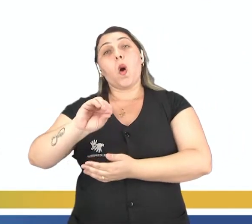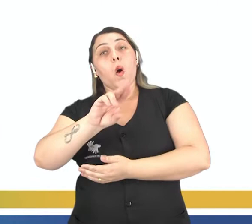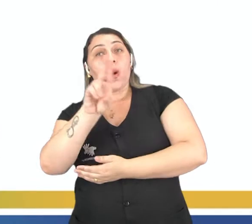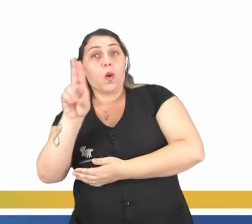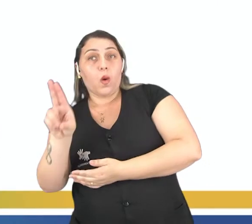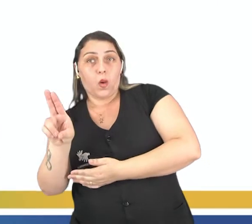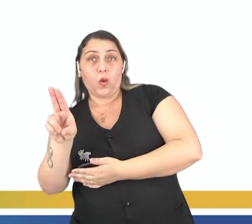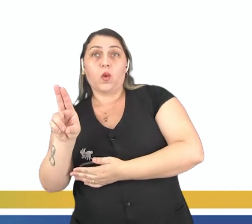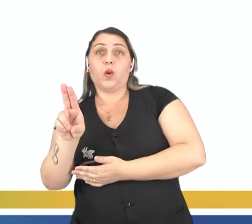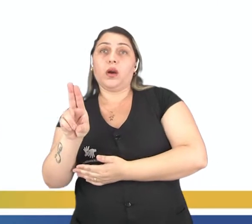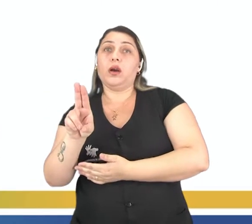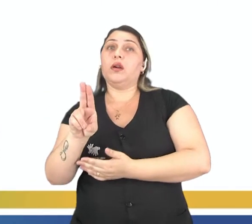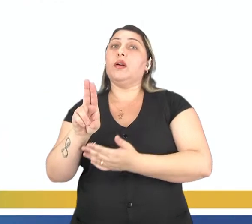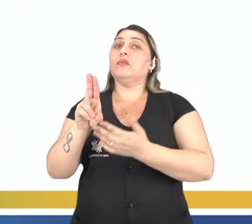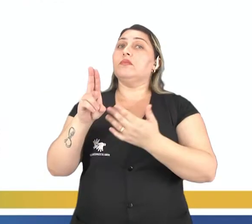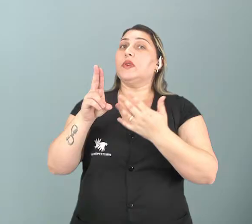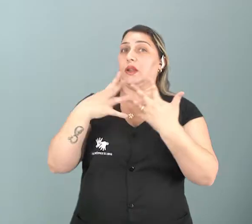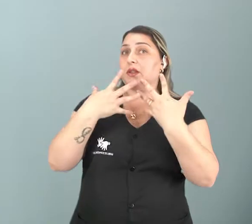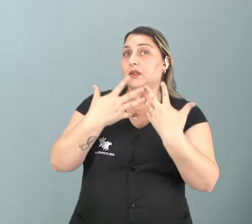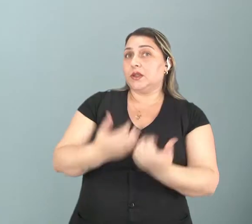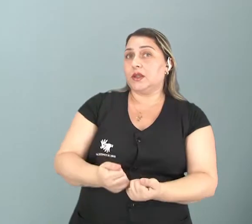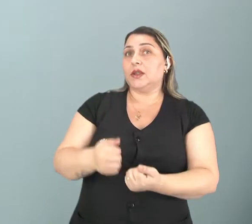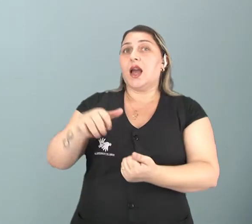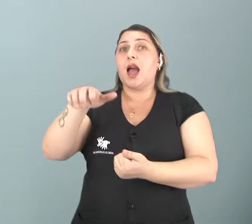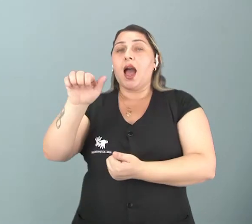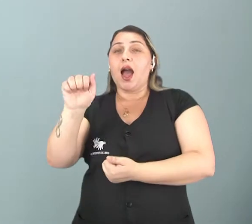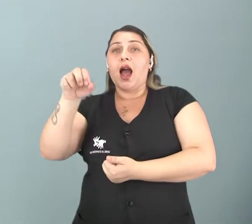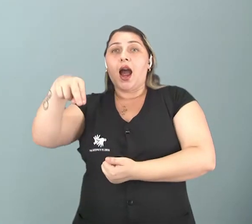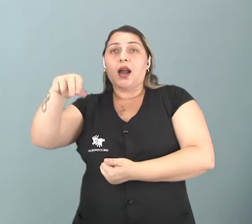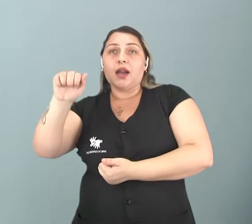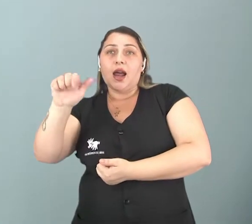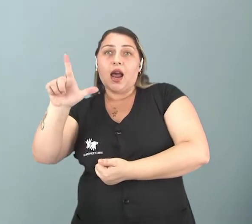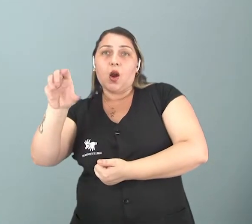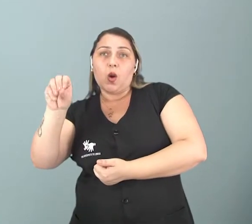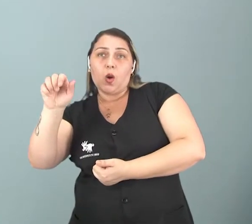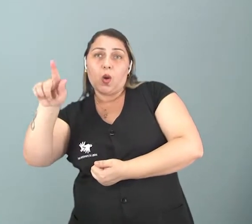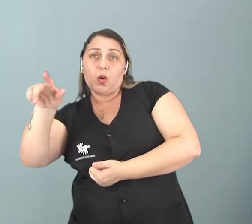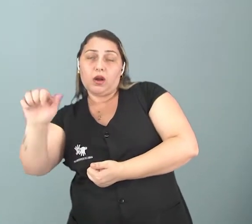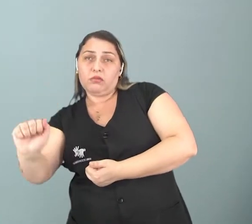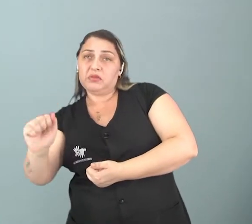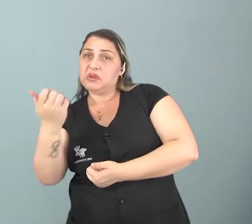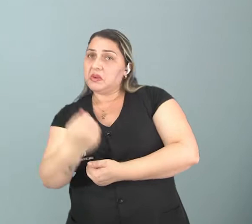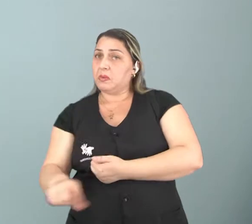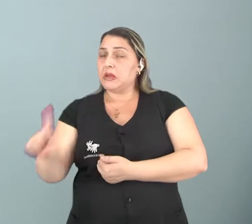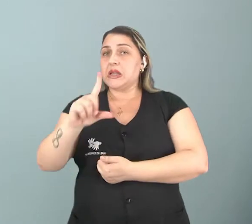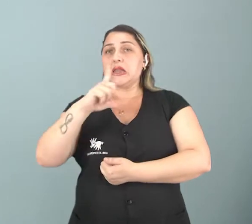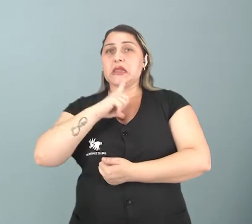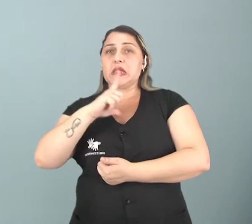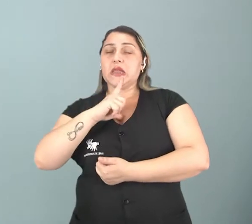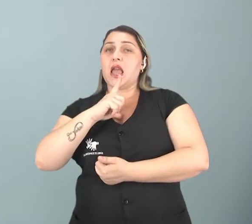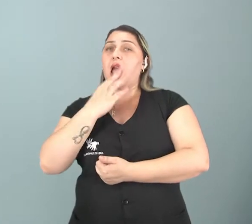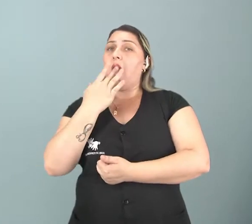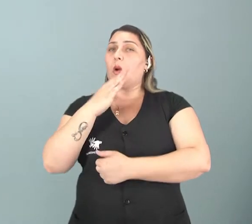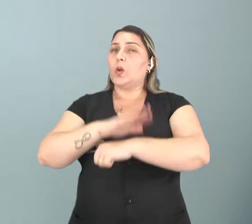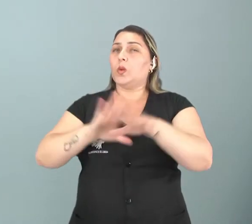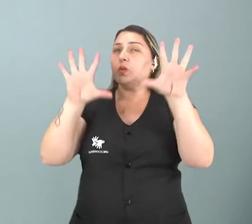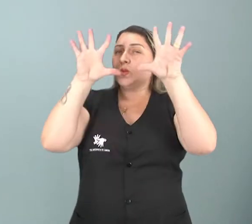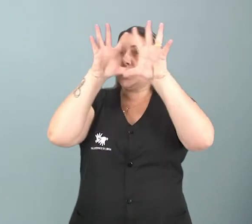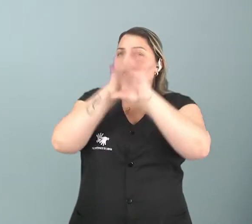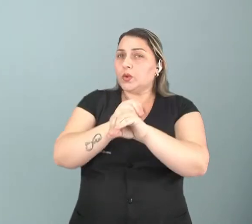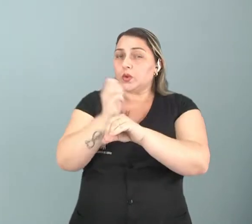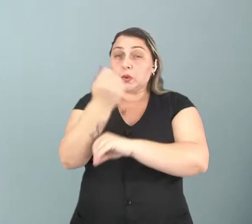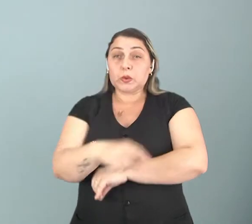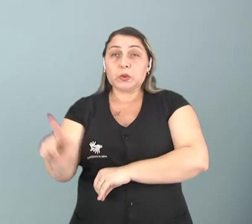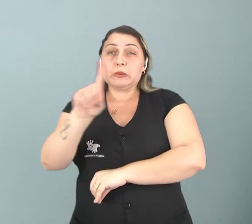adotam autodefinição análoga. Em simples, significa dizer que eu não preciso ter a cor da pele escura. Eu não